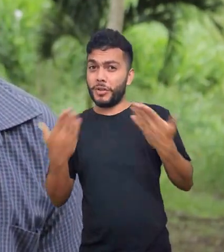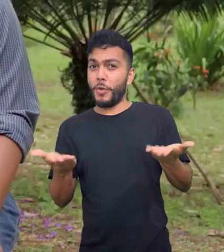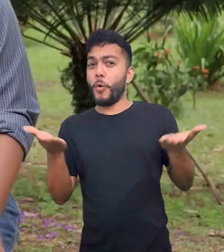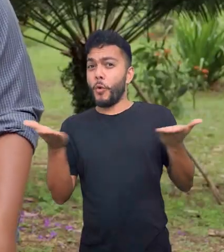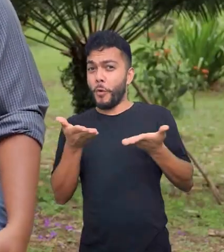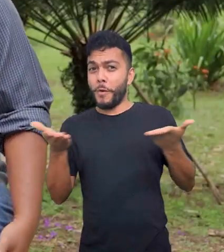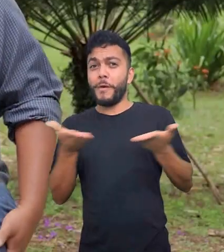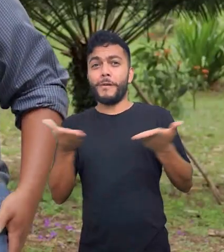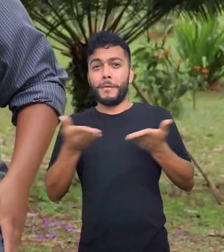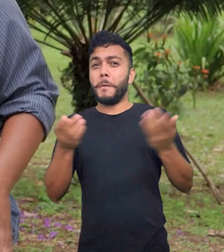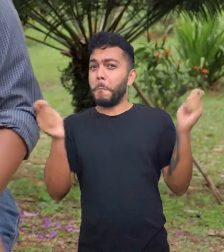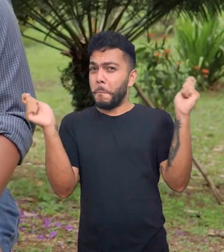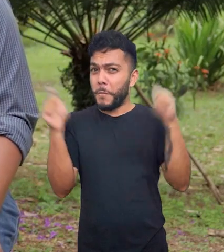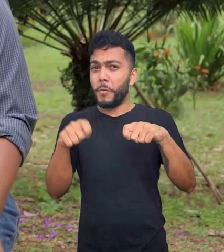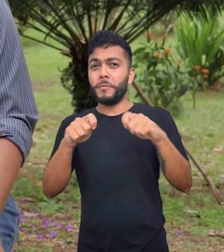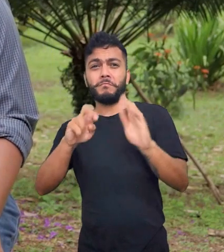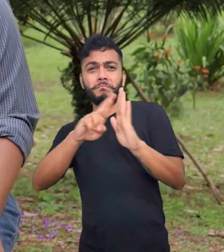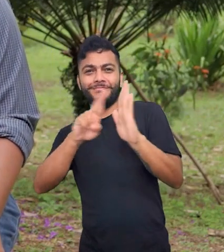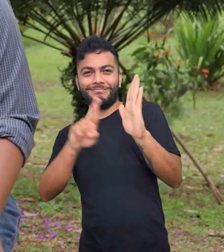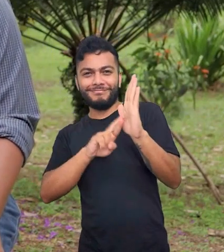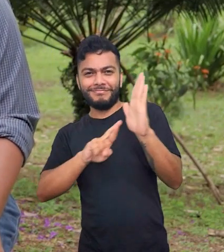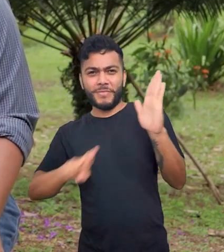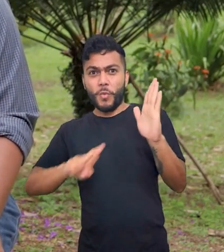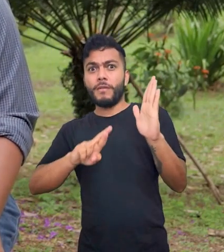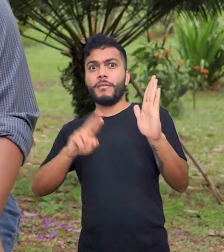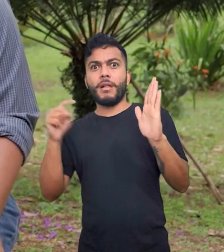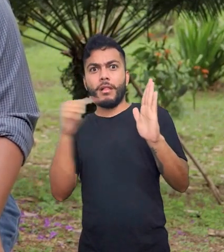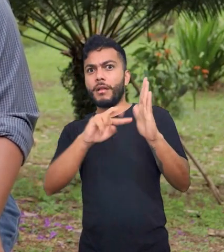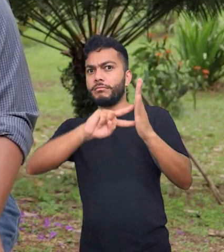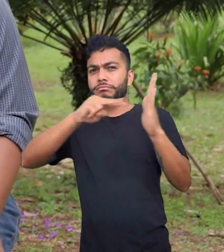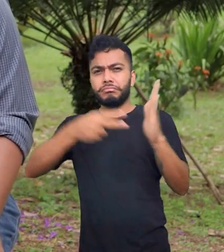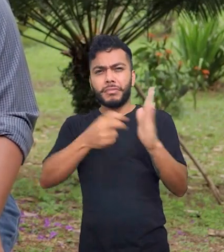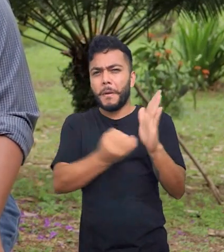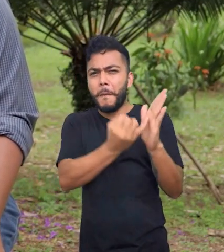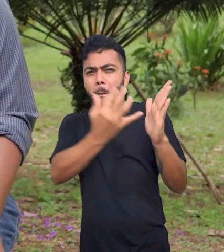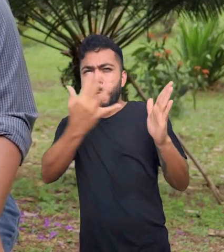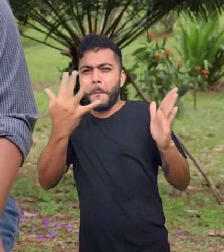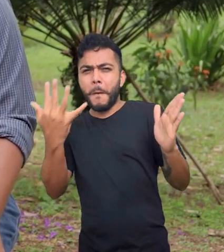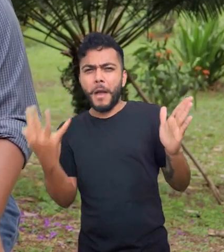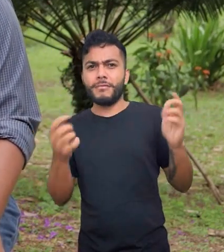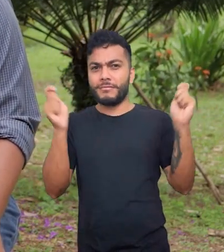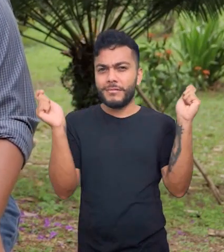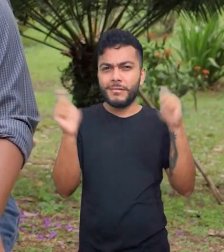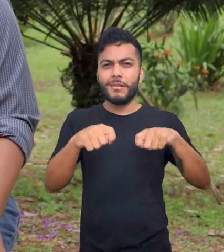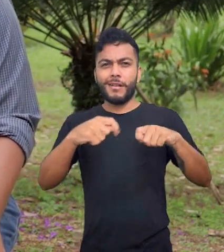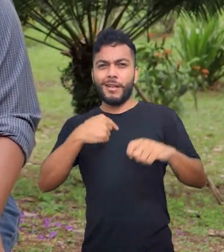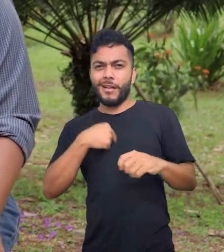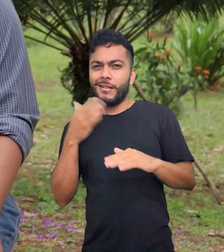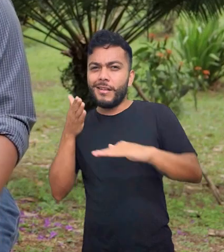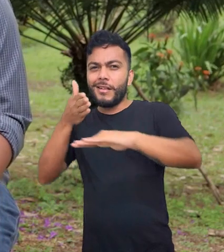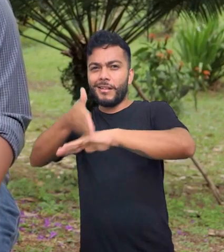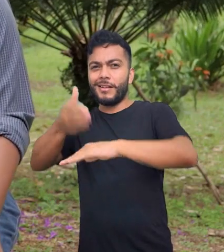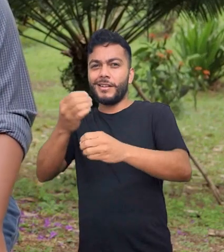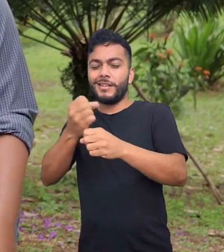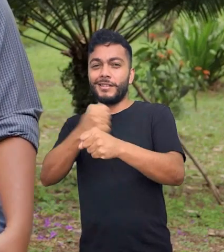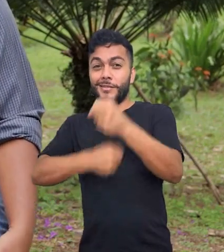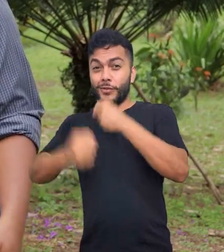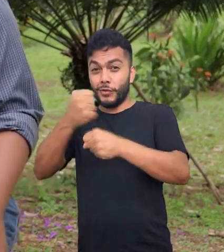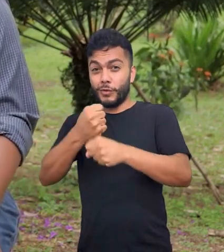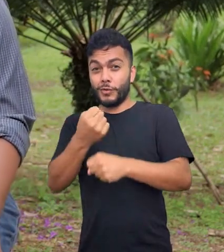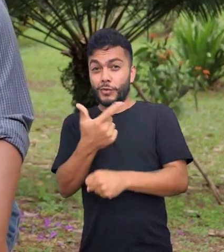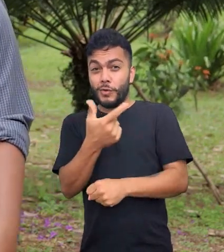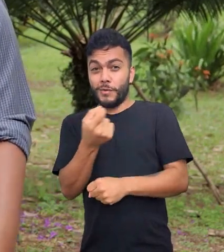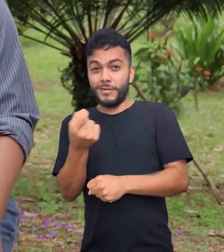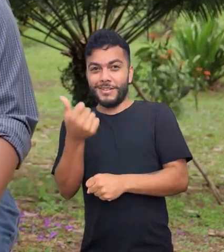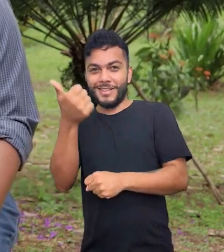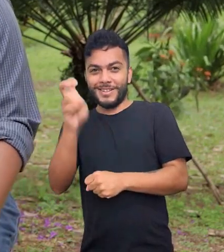possibilidades. Eu acesso em 2015 o CFP como professor após o mestrado, né? Passo inicialmente num